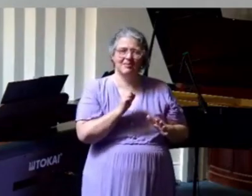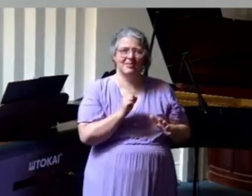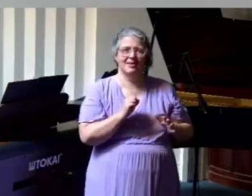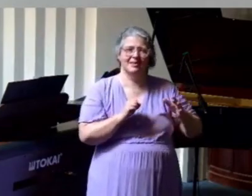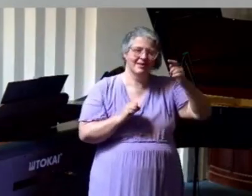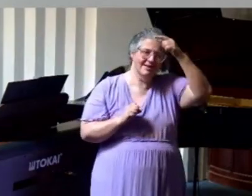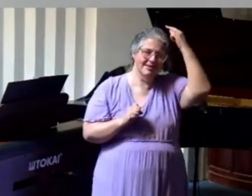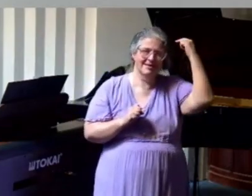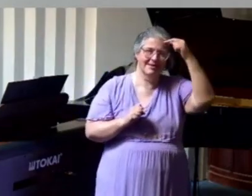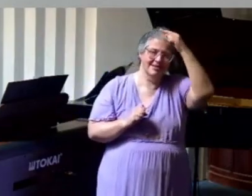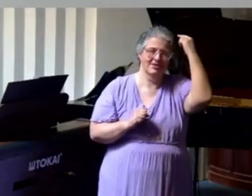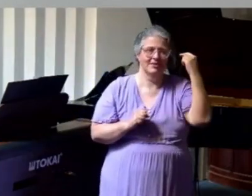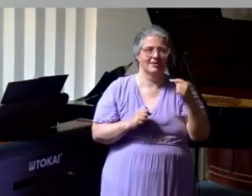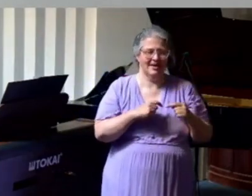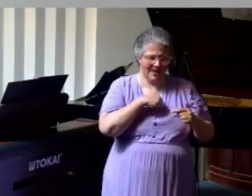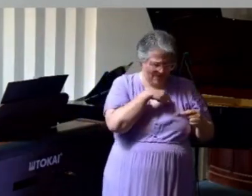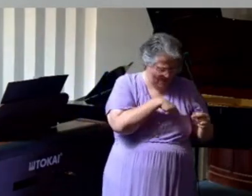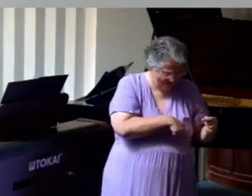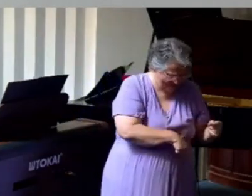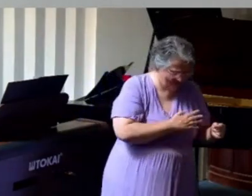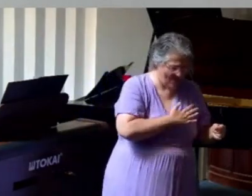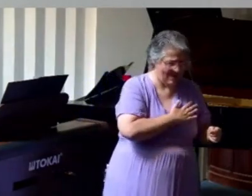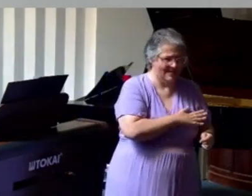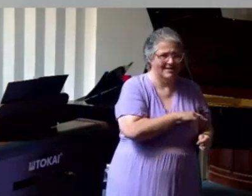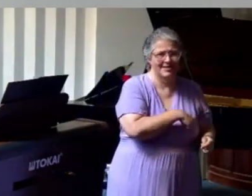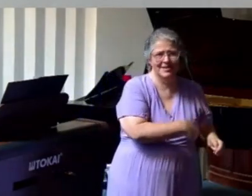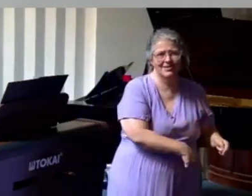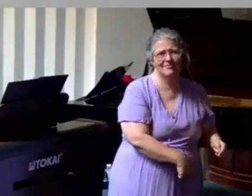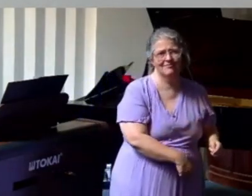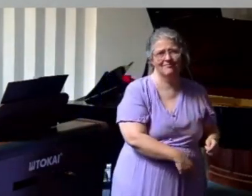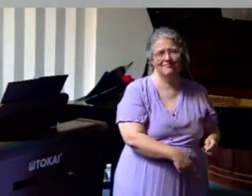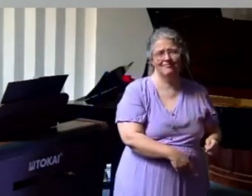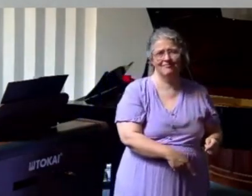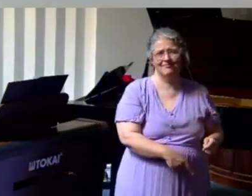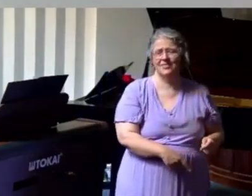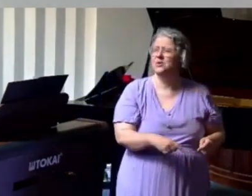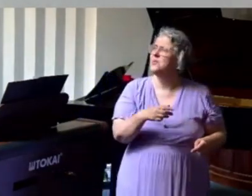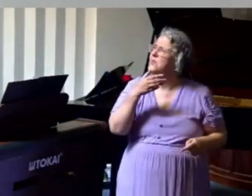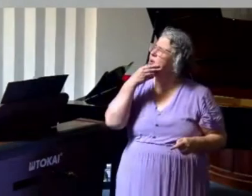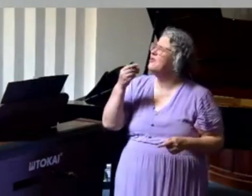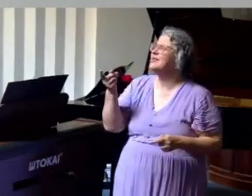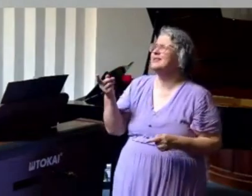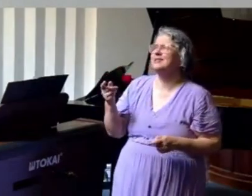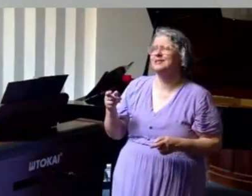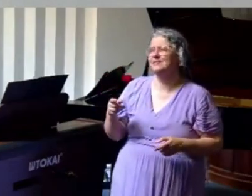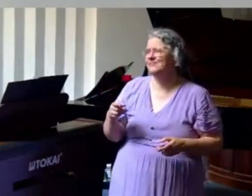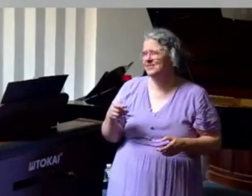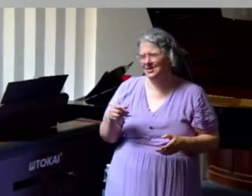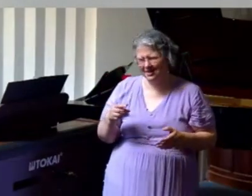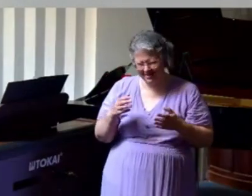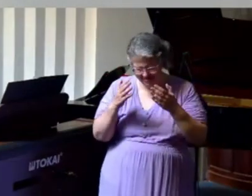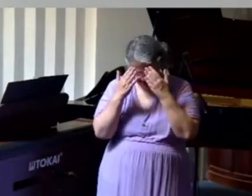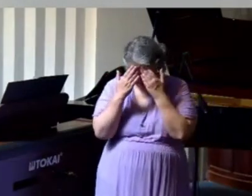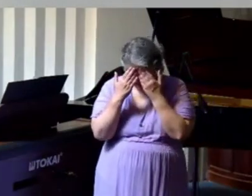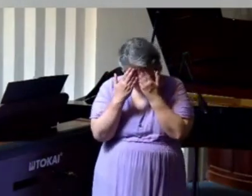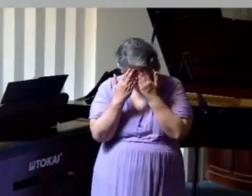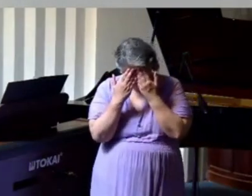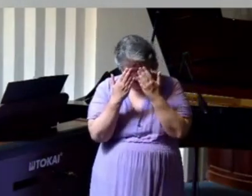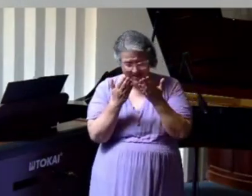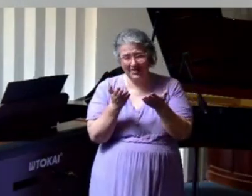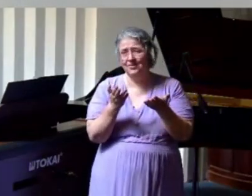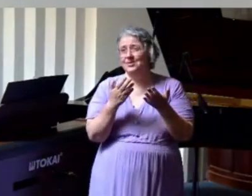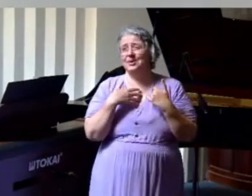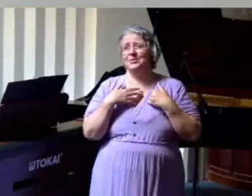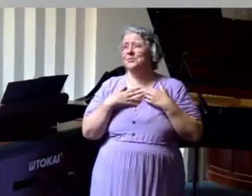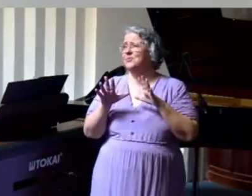Ele pode dizer, Senhor, que pena que eu não sou santo como eu devia ser. mas eu amo a tua santidade.